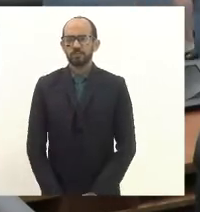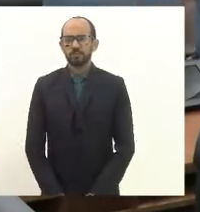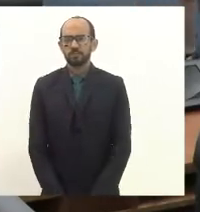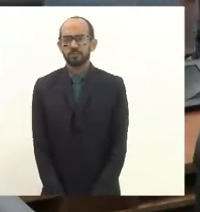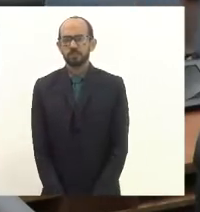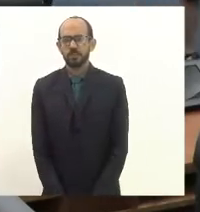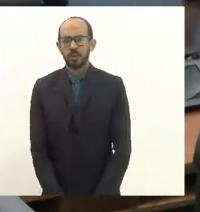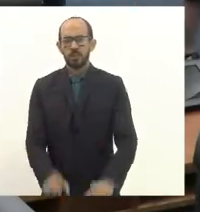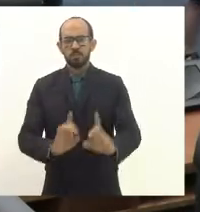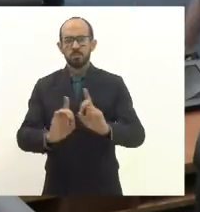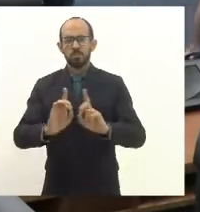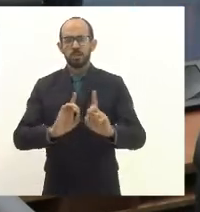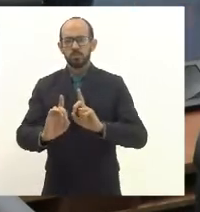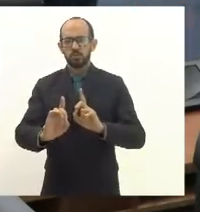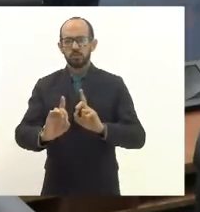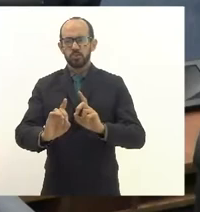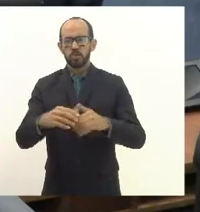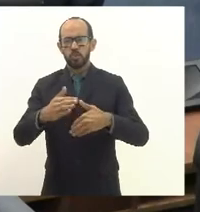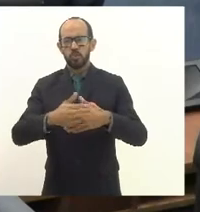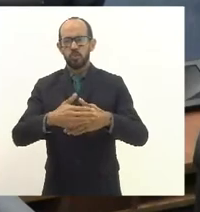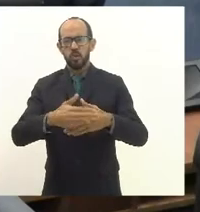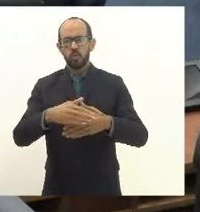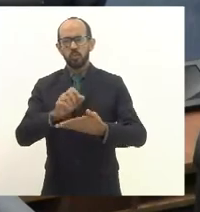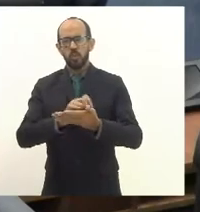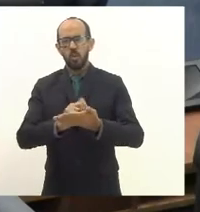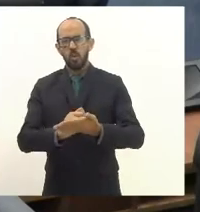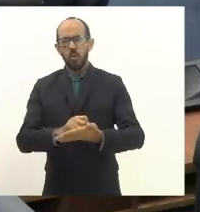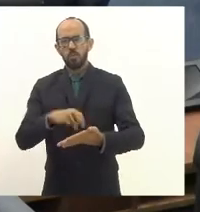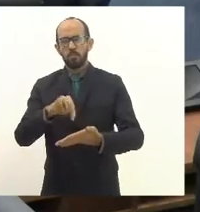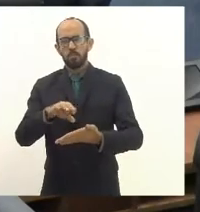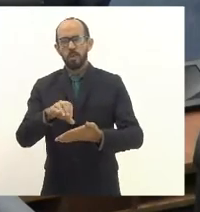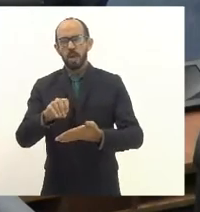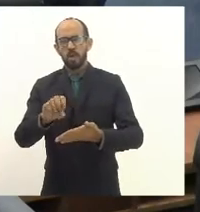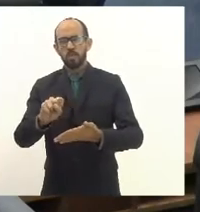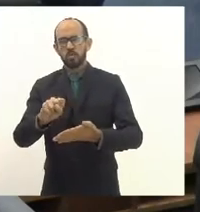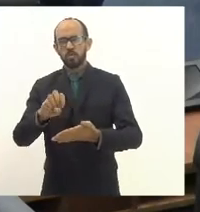Para discutir, deputado autor, deputado Marcos Mille.